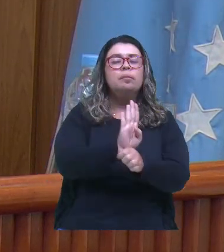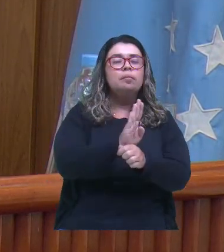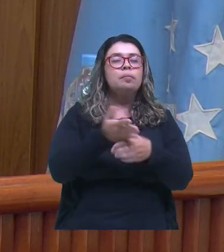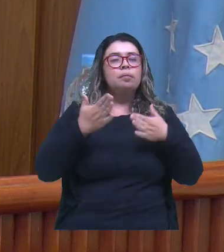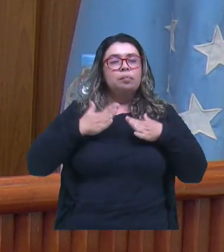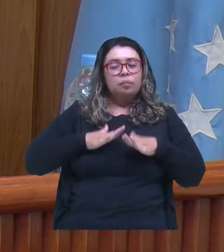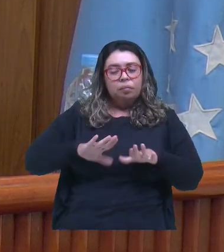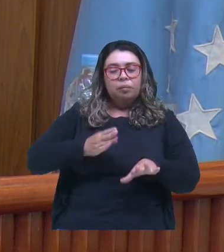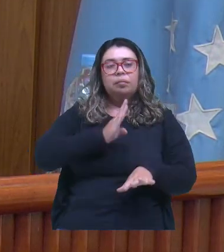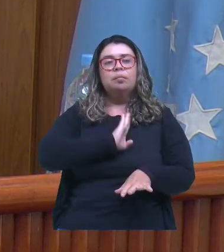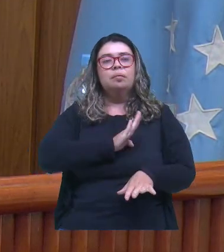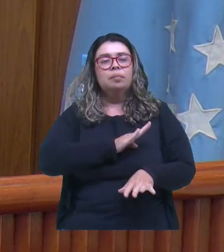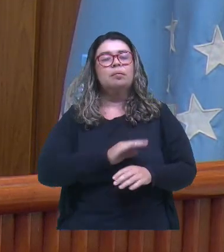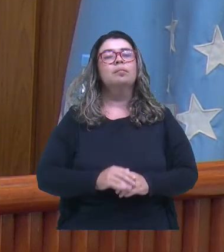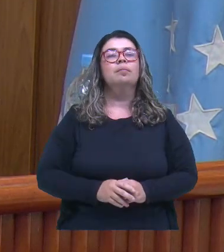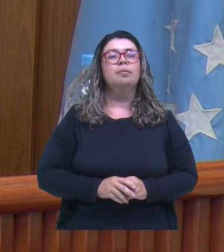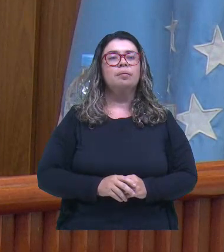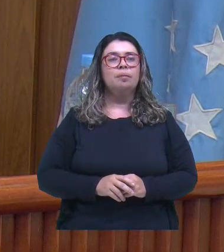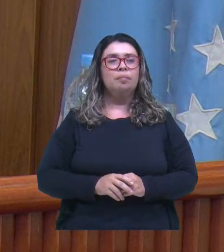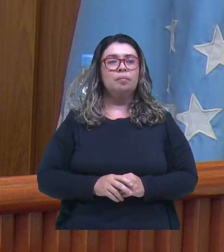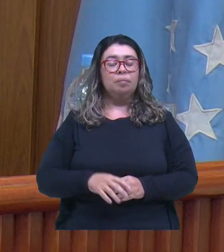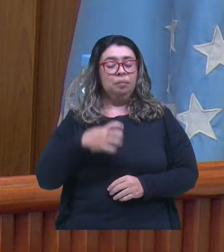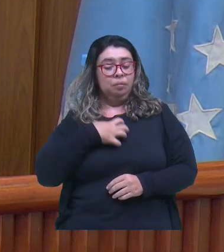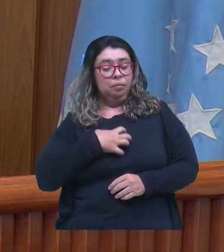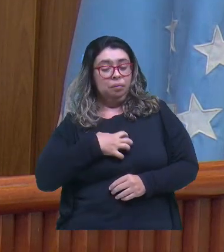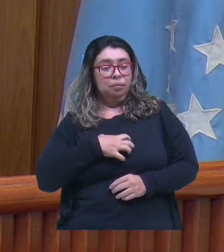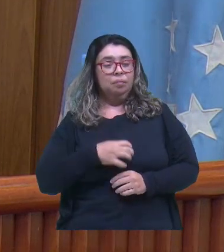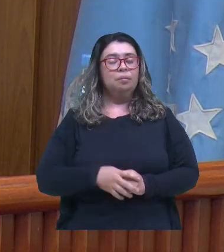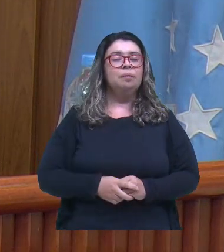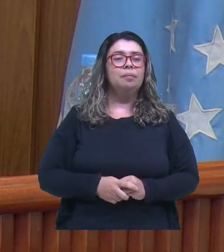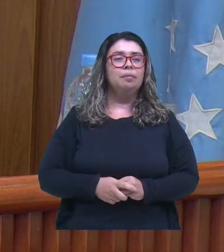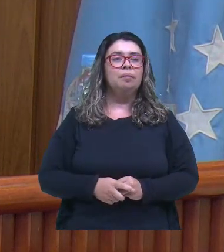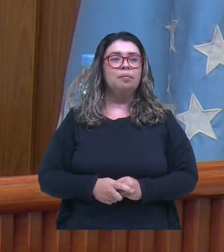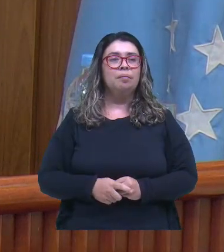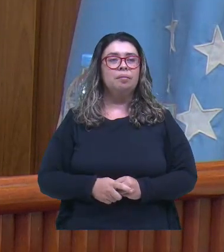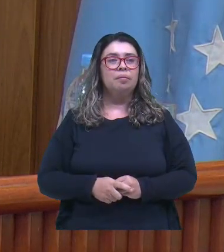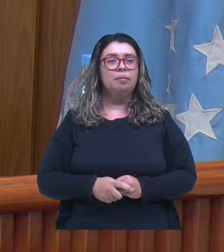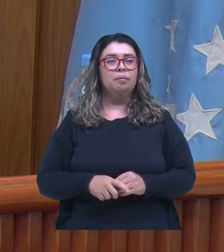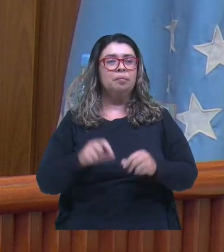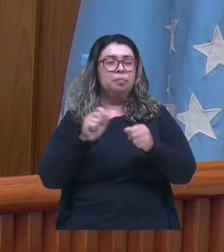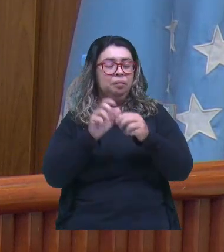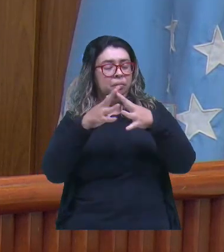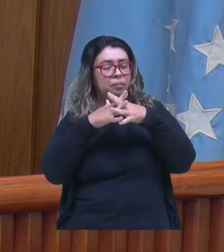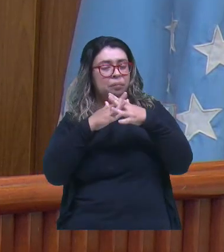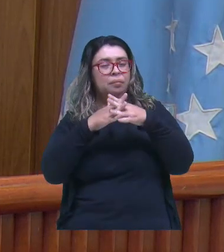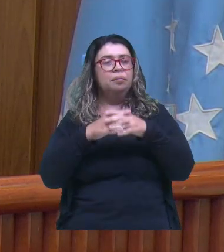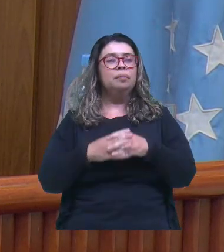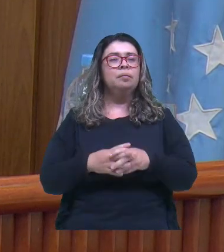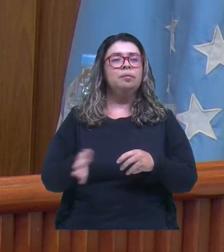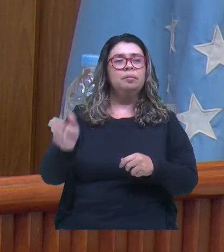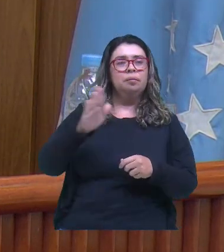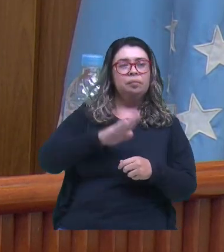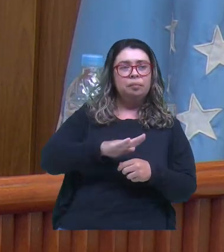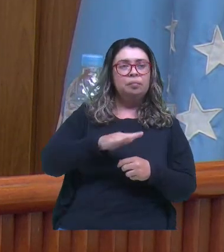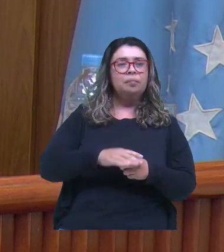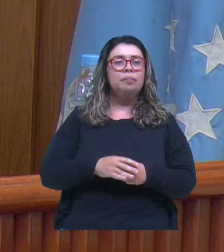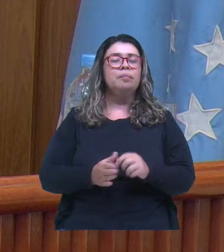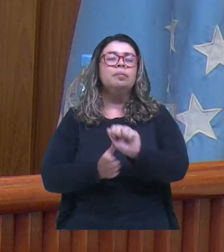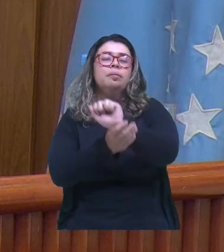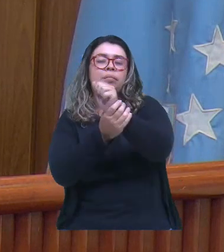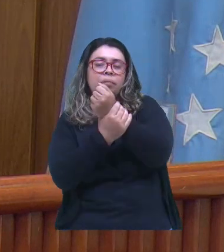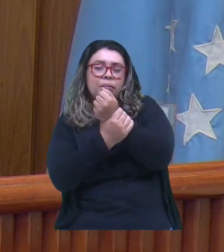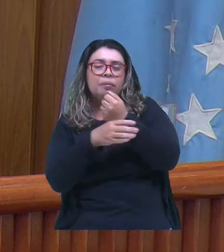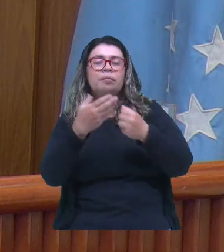aquele coração que está bravo, causando um transtorno, para ele trazer um pouco de segurança, trazer a segurança